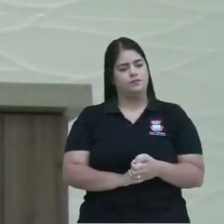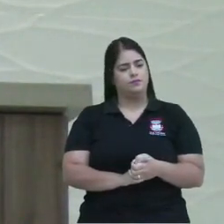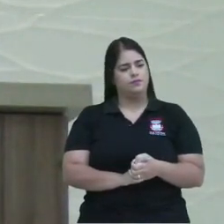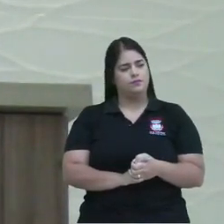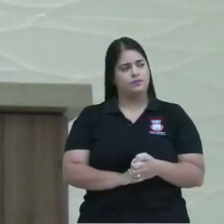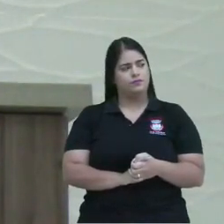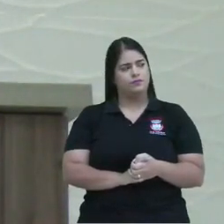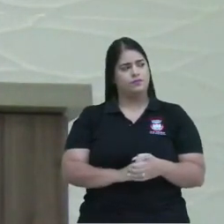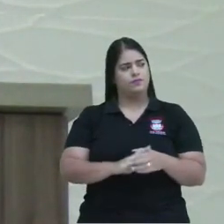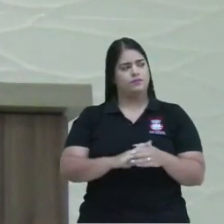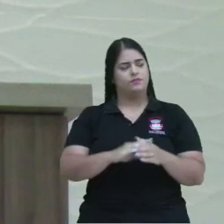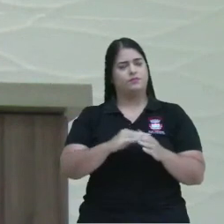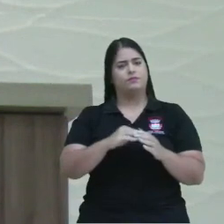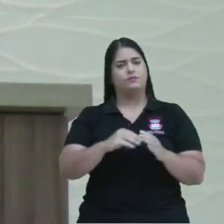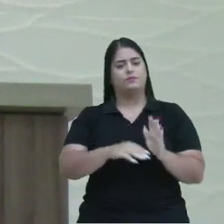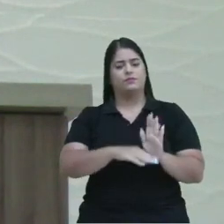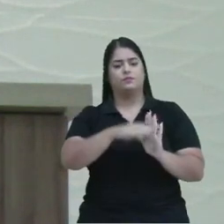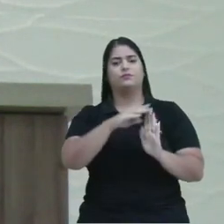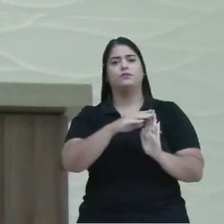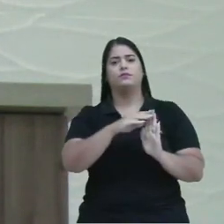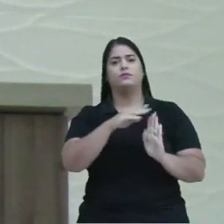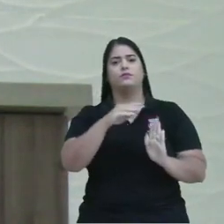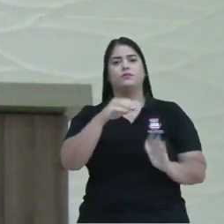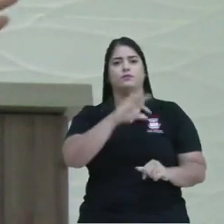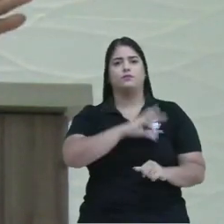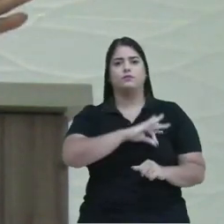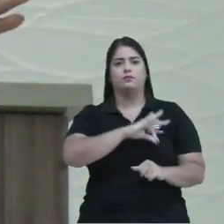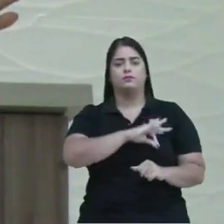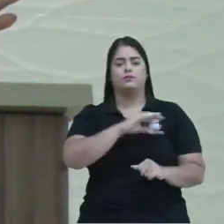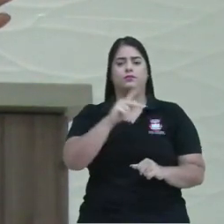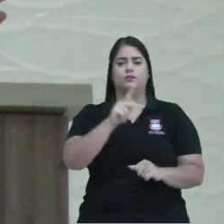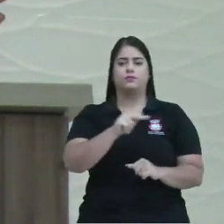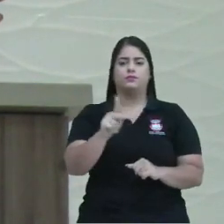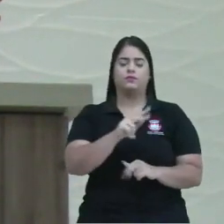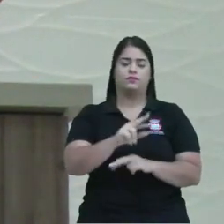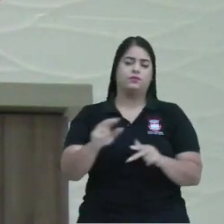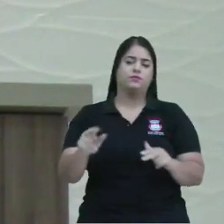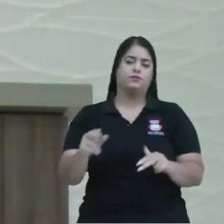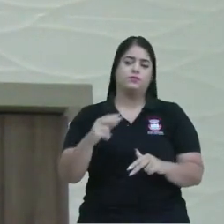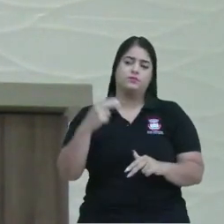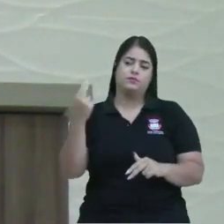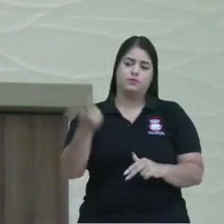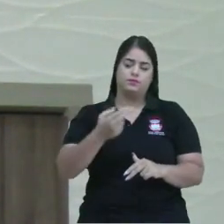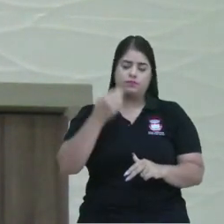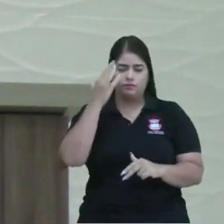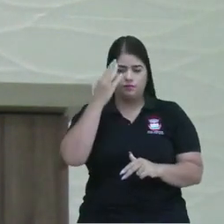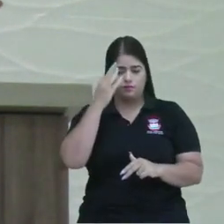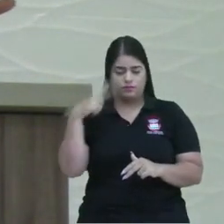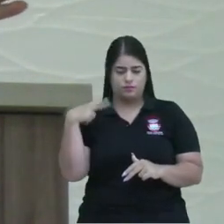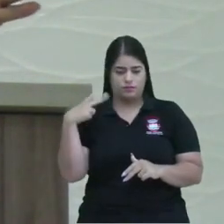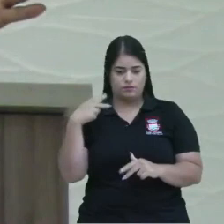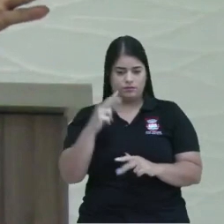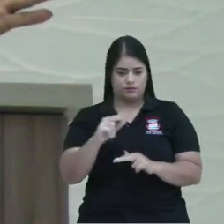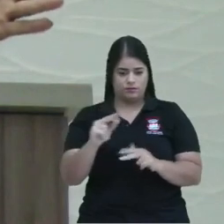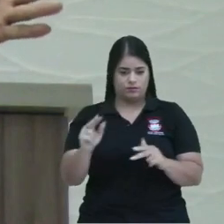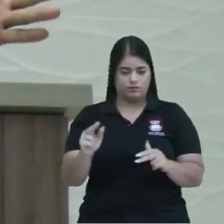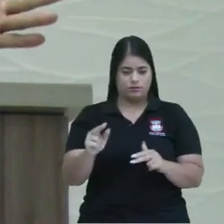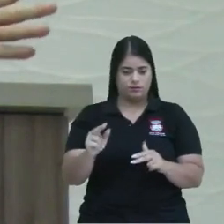dos professores. Veja só, nós, vereadores, 15, estamos